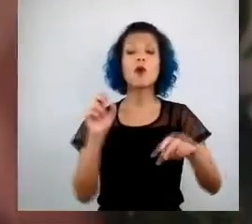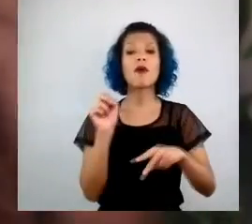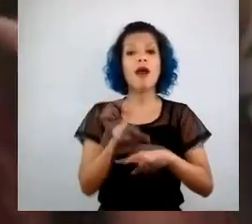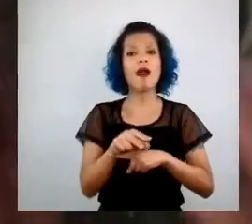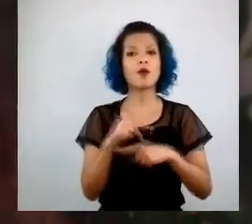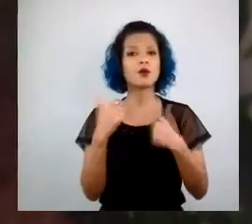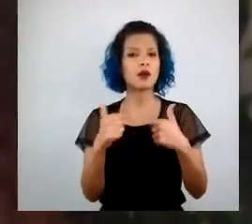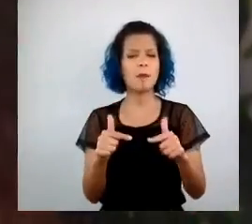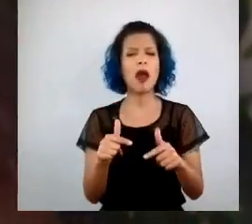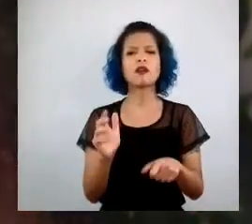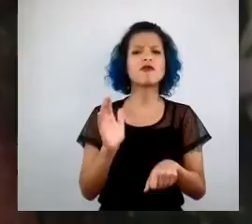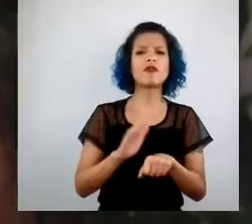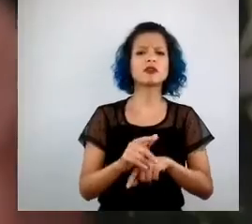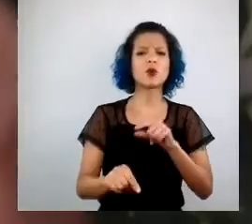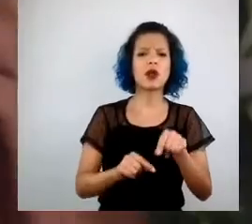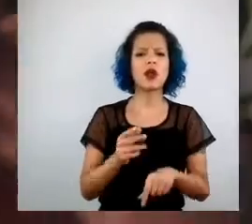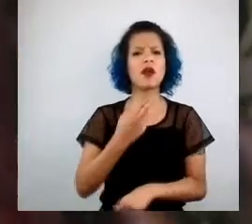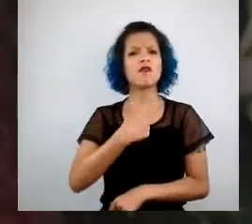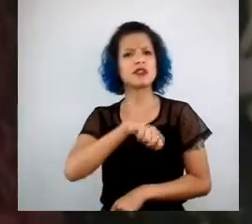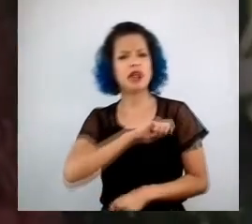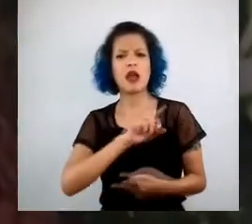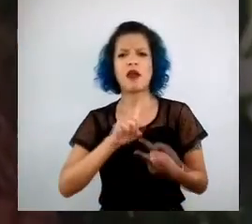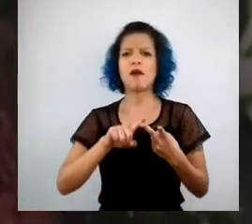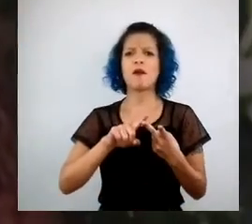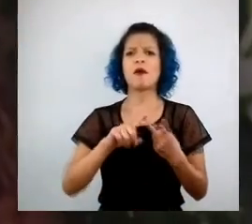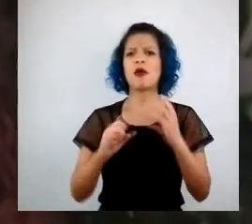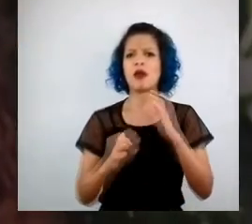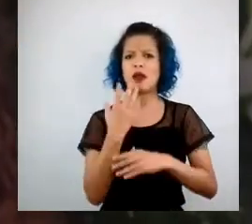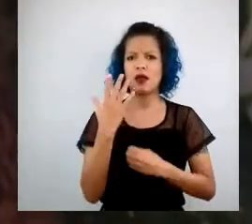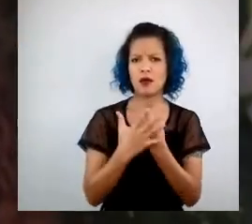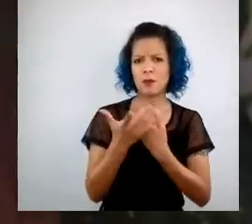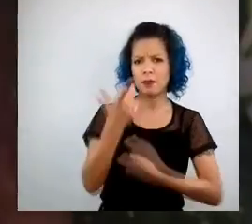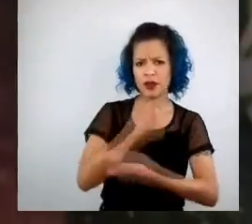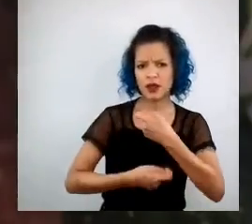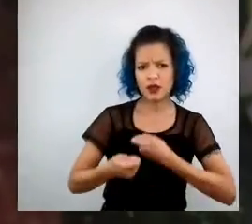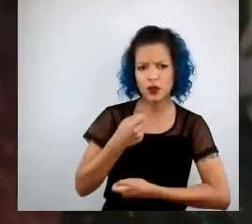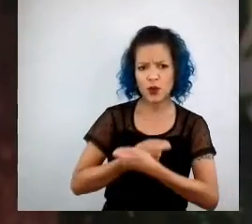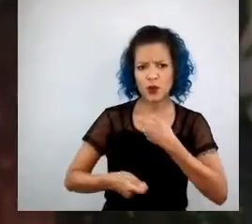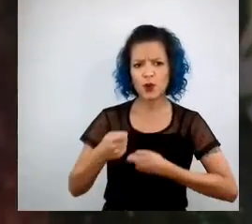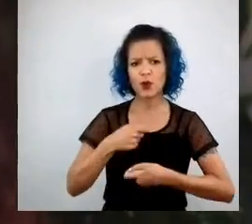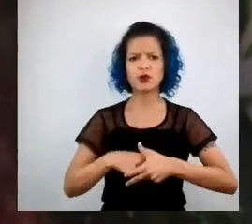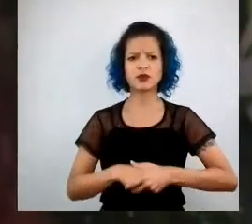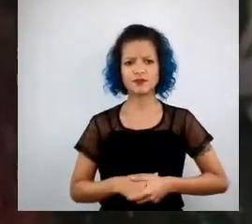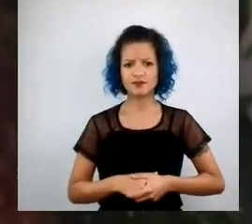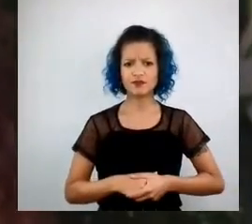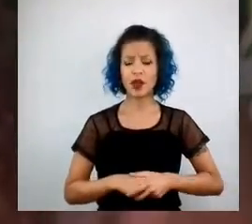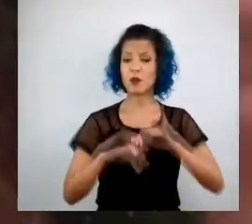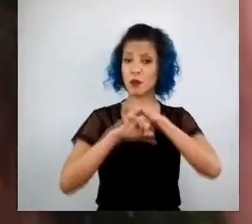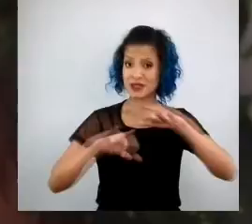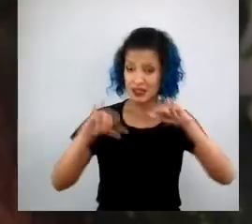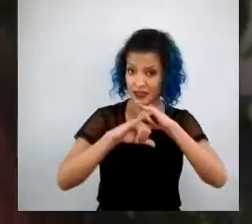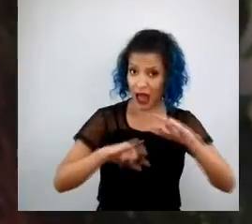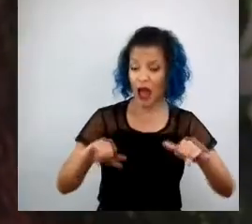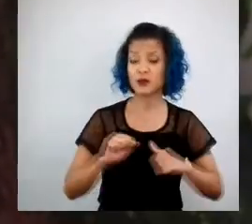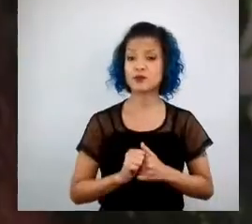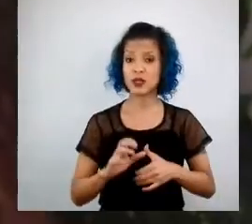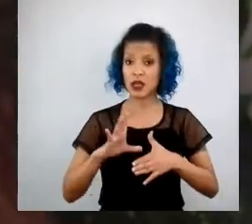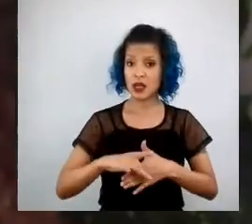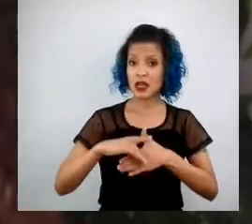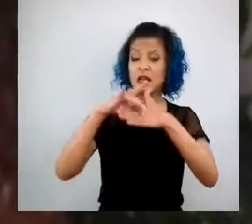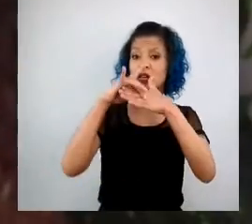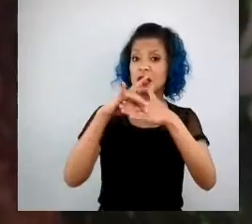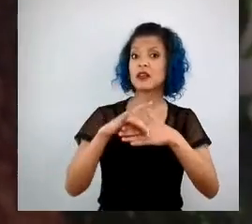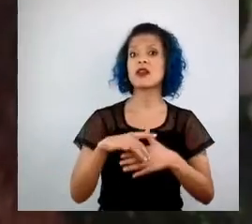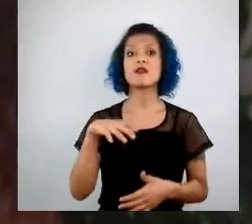publicitários, como empreendedores, né? Como funcionários, como pais,